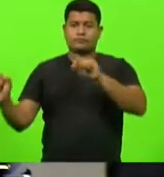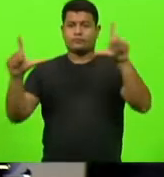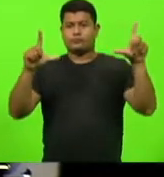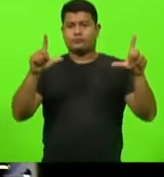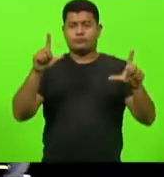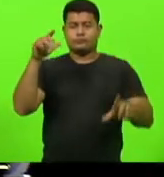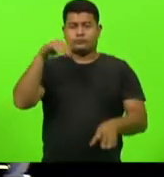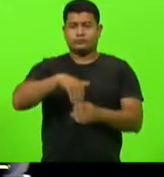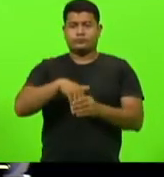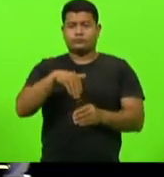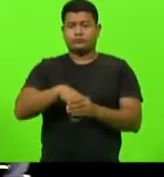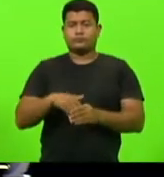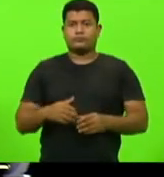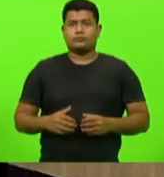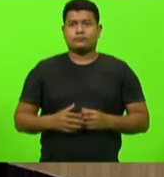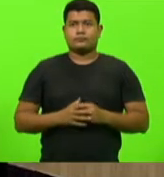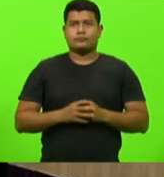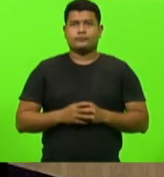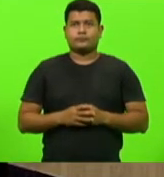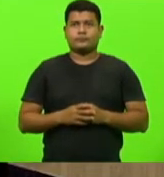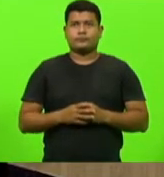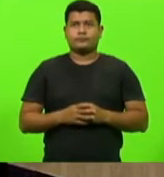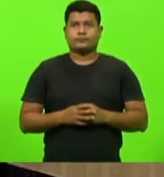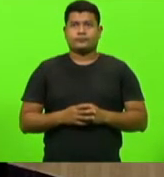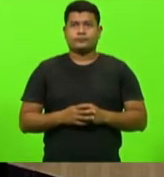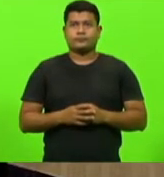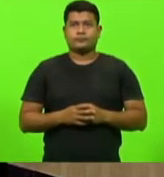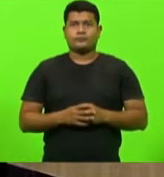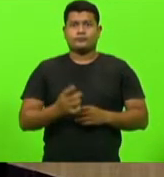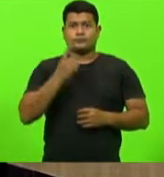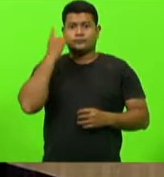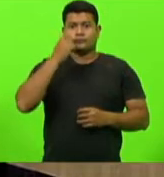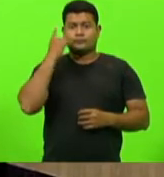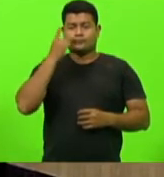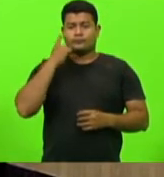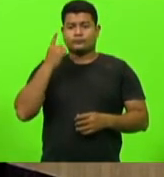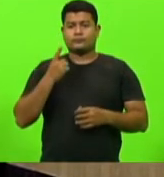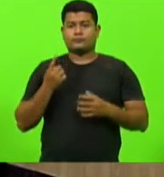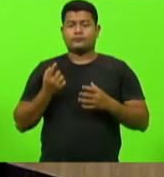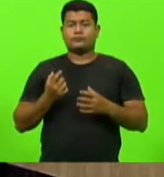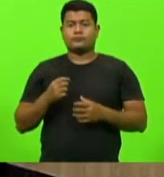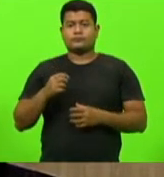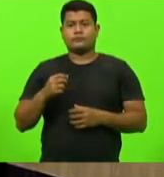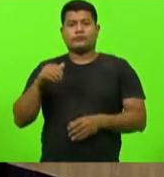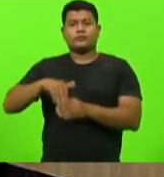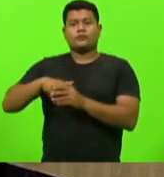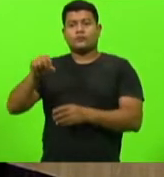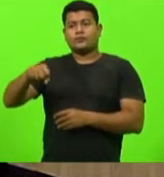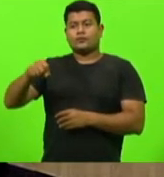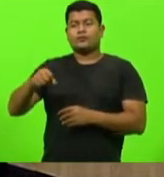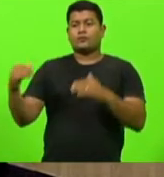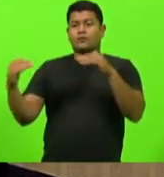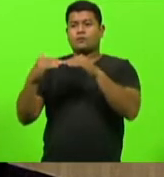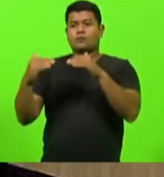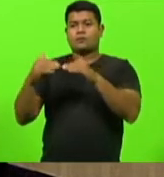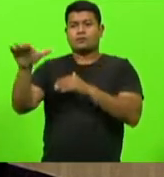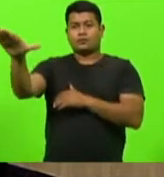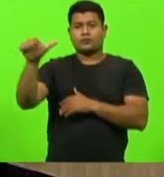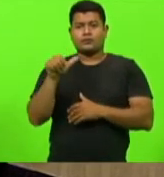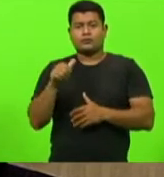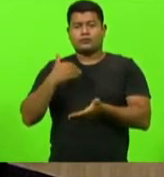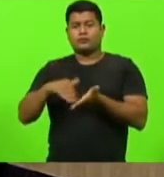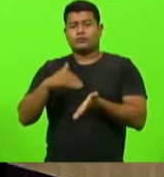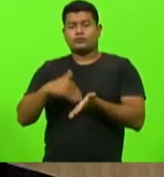faça a abertura do painel. Os deputados que votarem sim, concordam com a convocação do